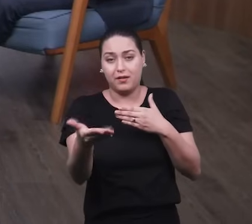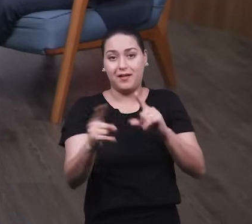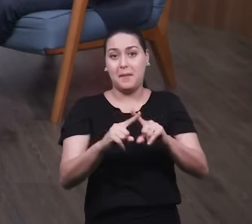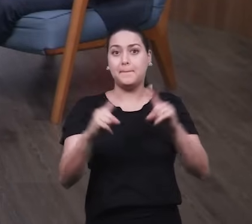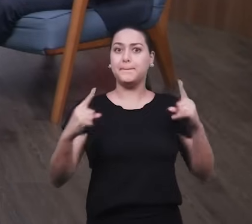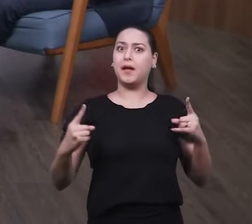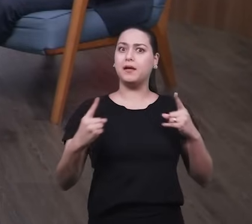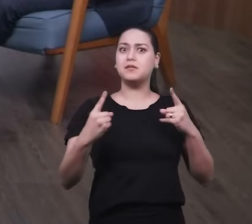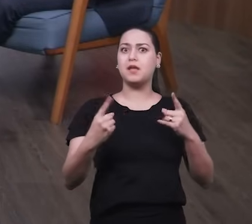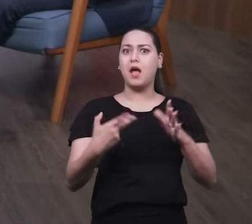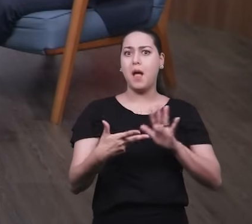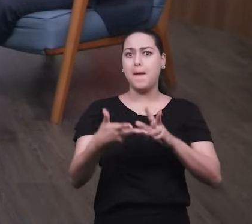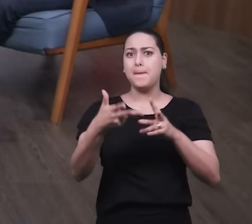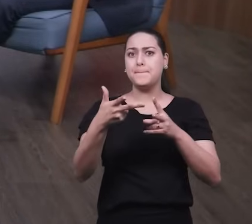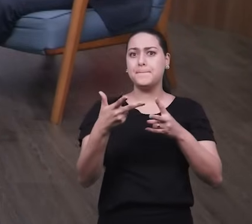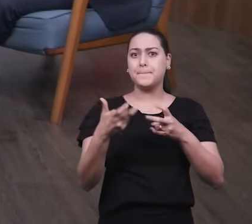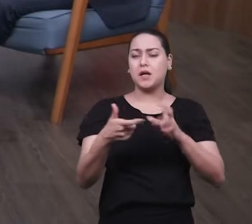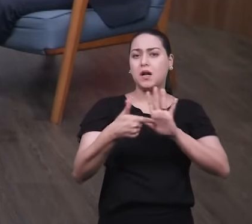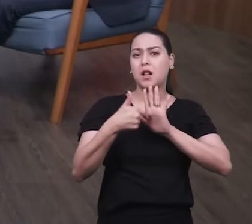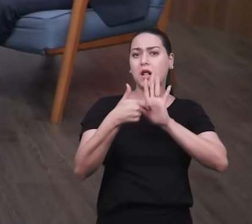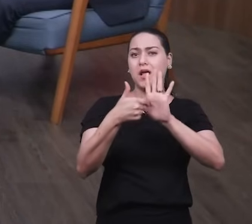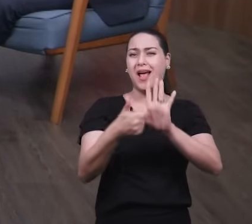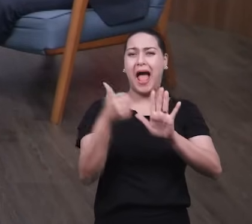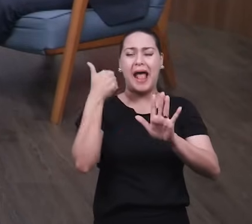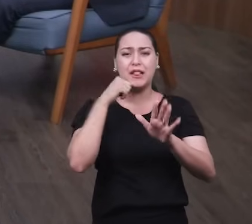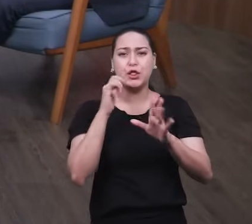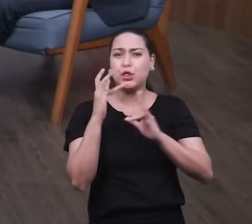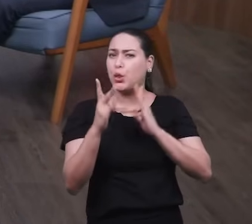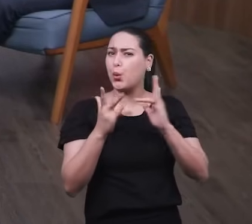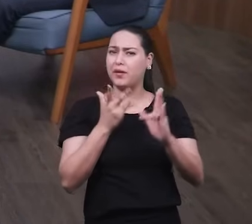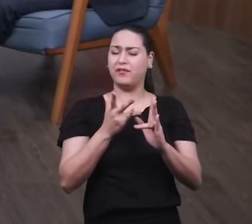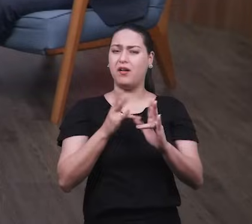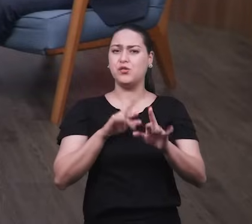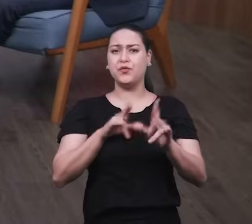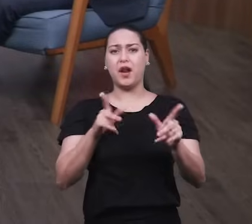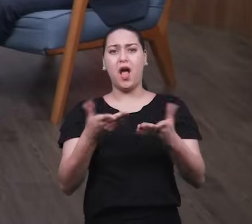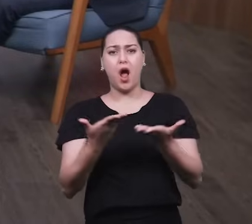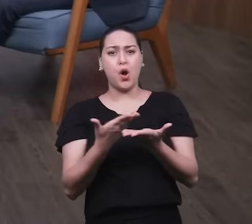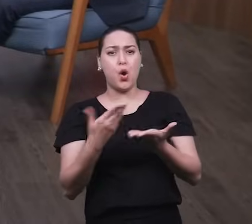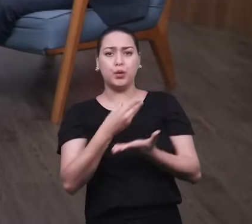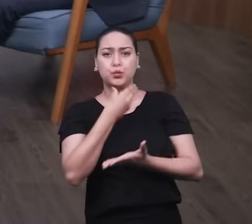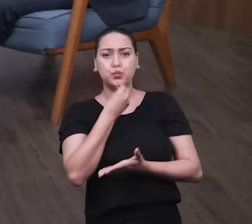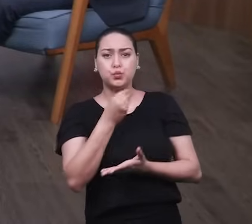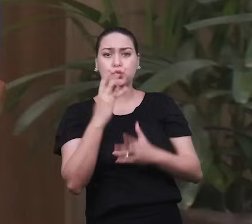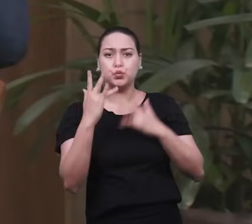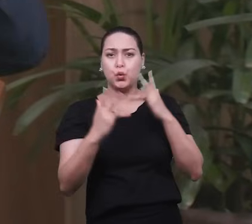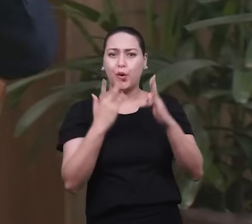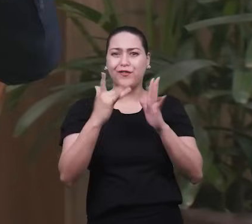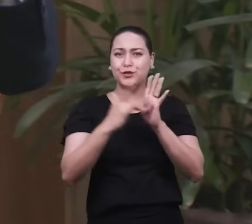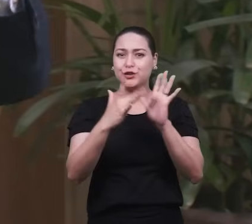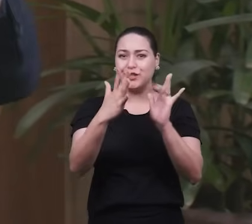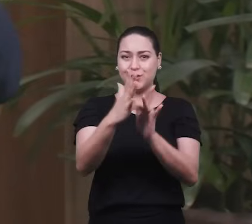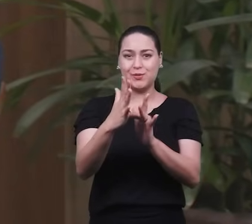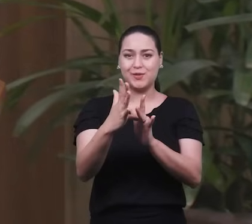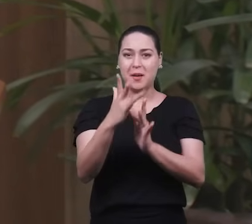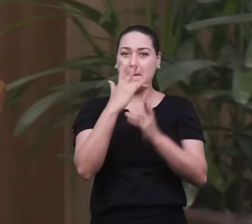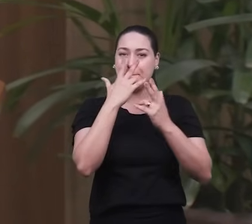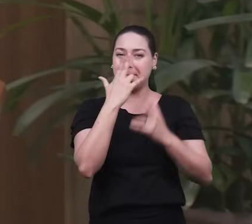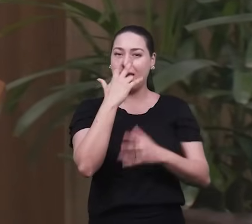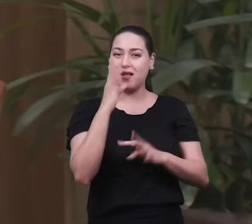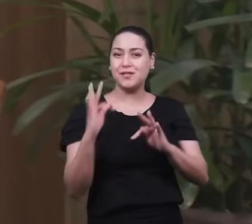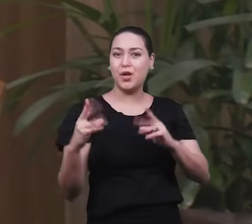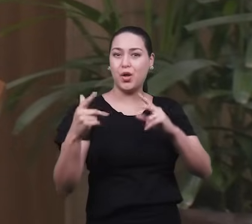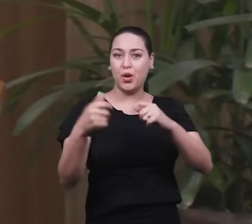da noiva, mas é o noivo falando, o Senhor Jesus. Ou seja, parece que tudo, e